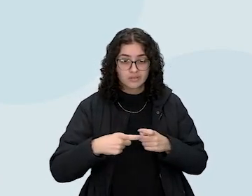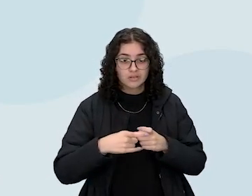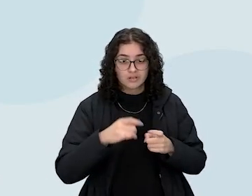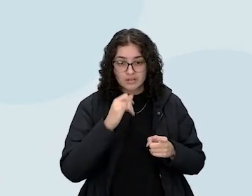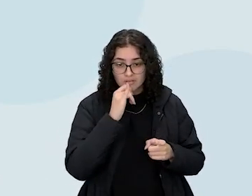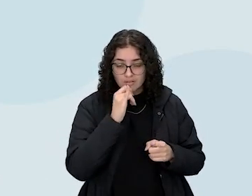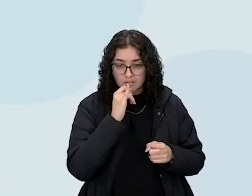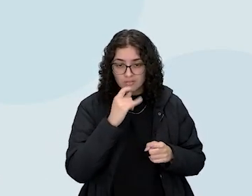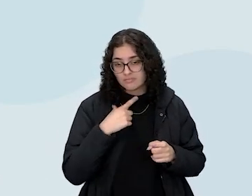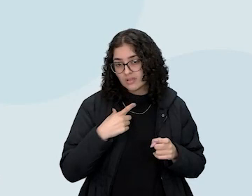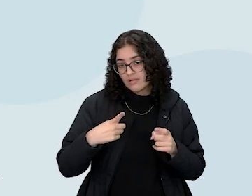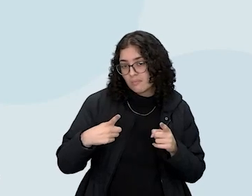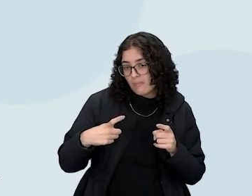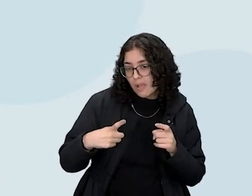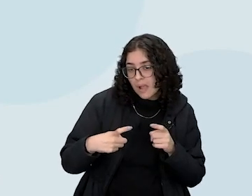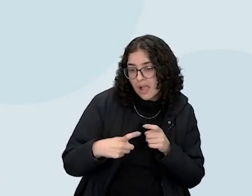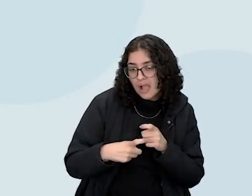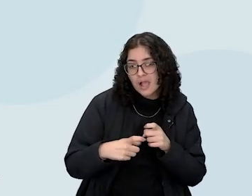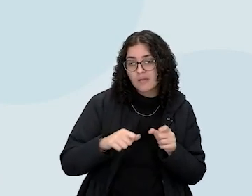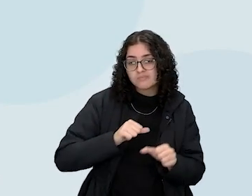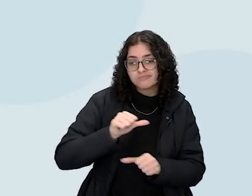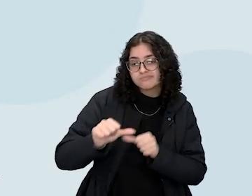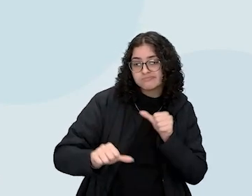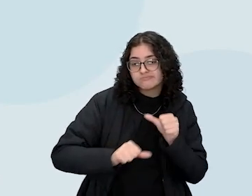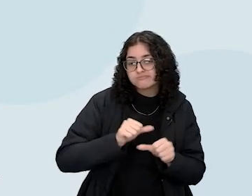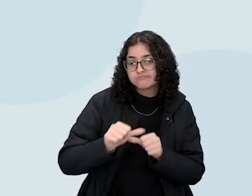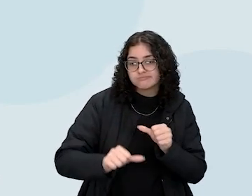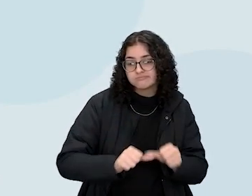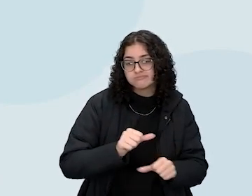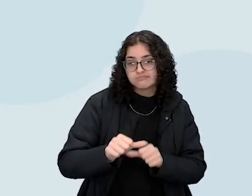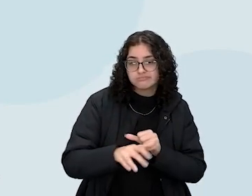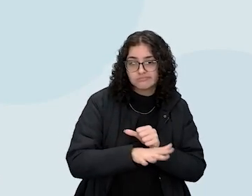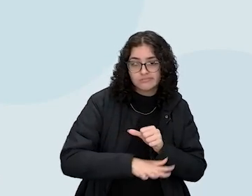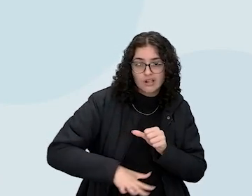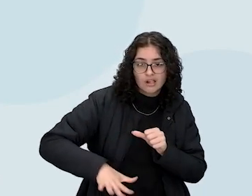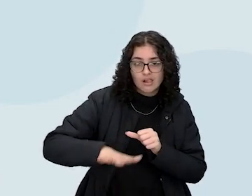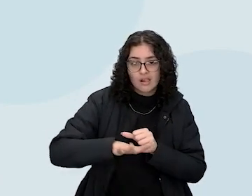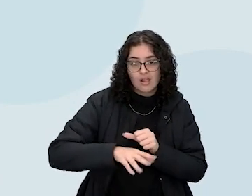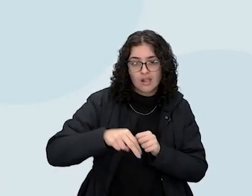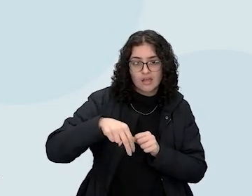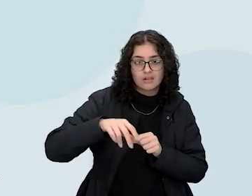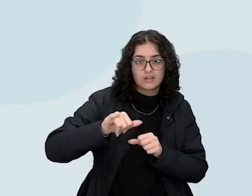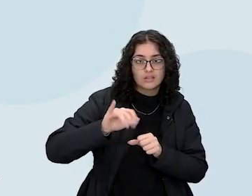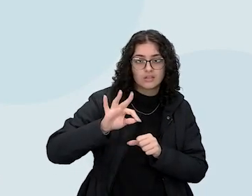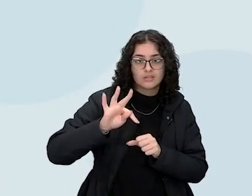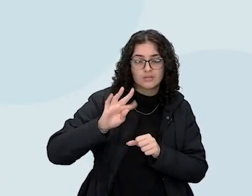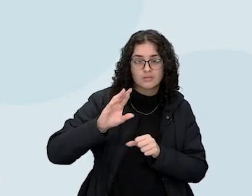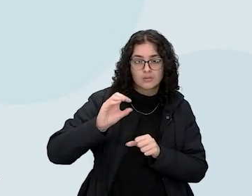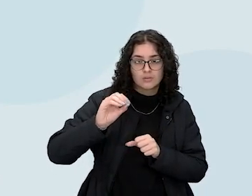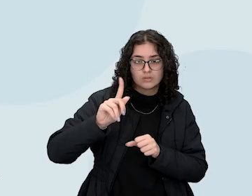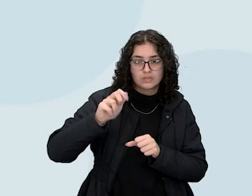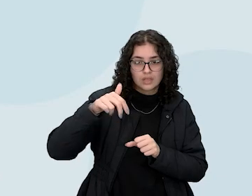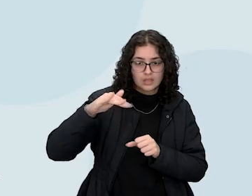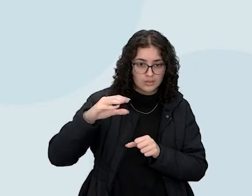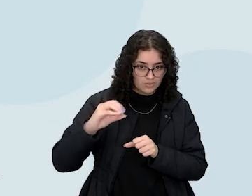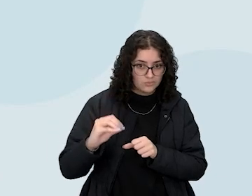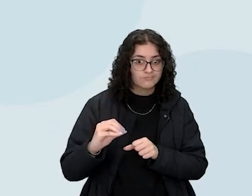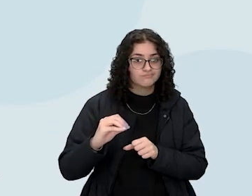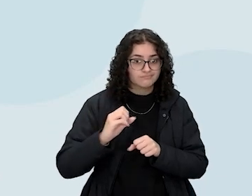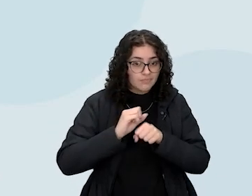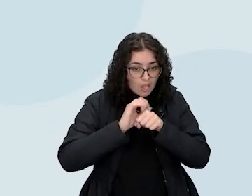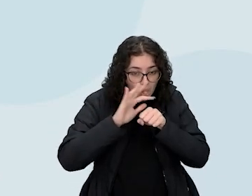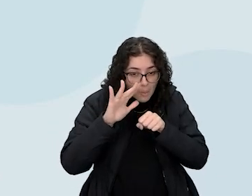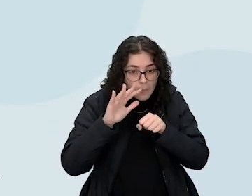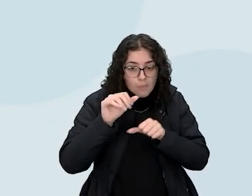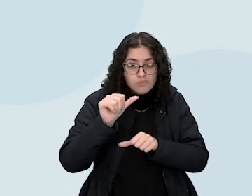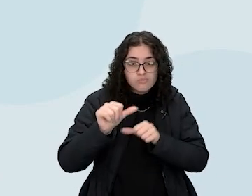as bactérias responsáveis pelas transformações no ciclo do nitrogênio. O alumínio danifica